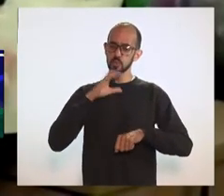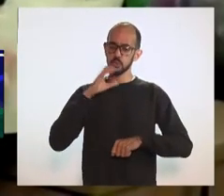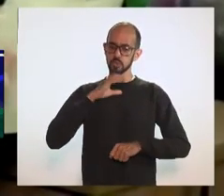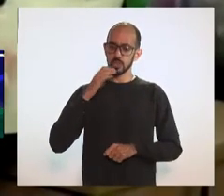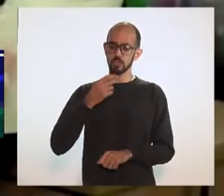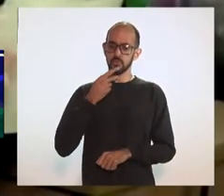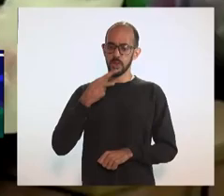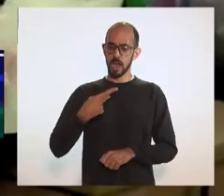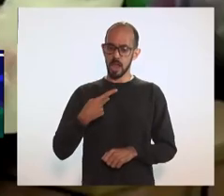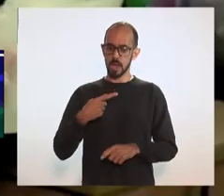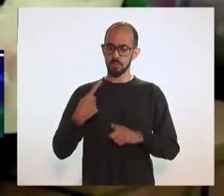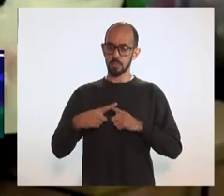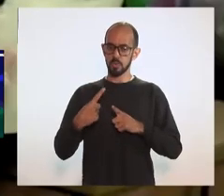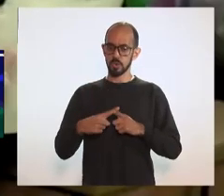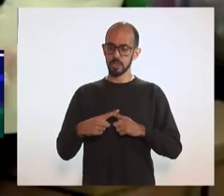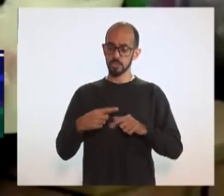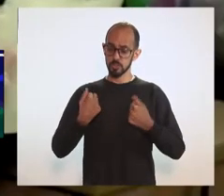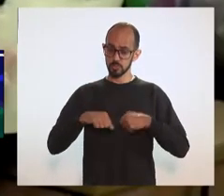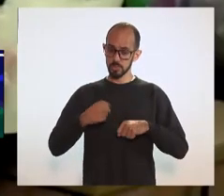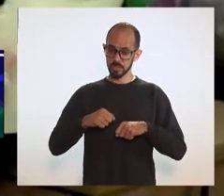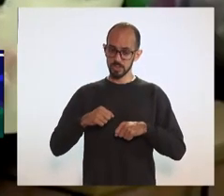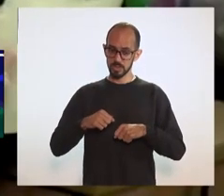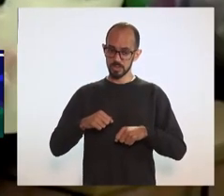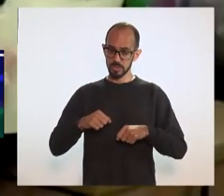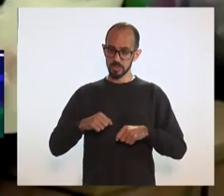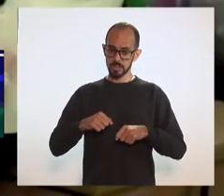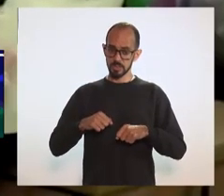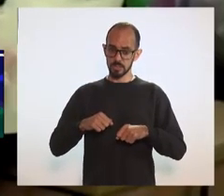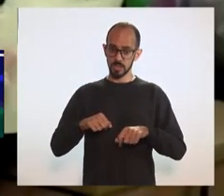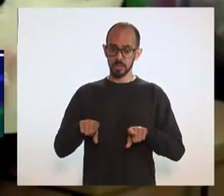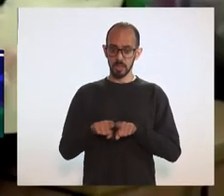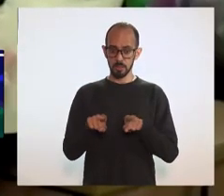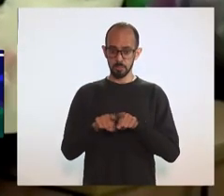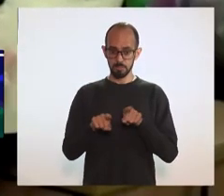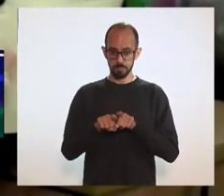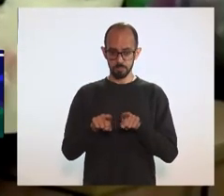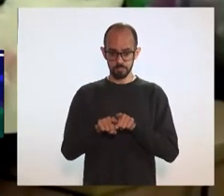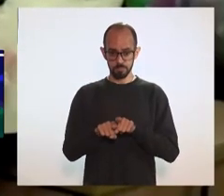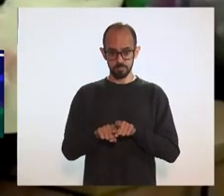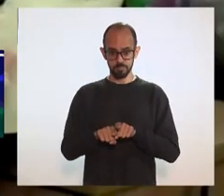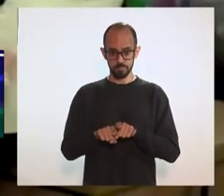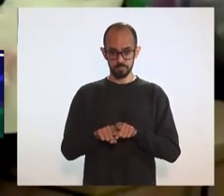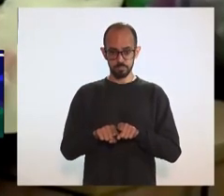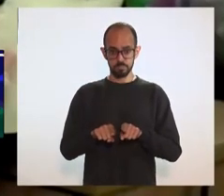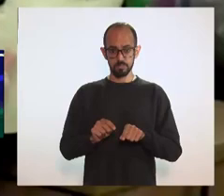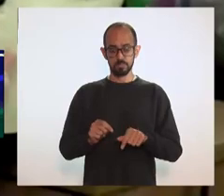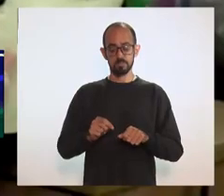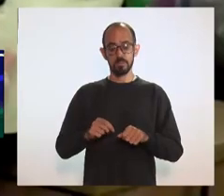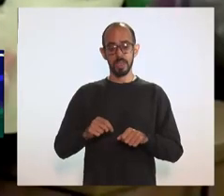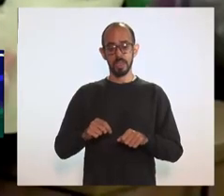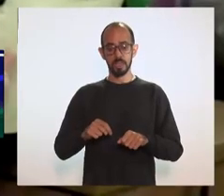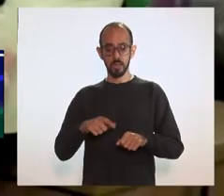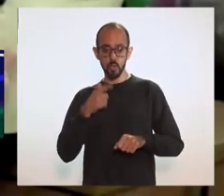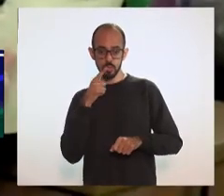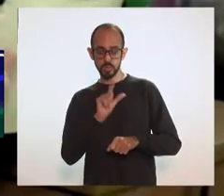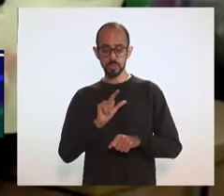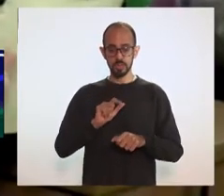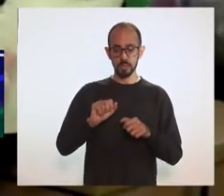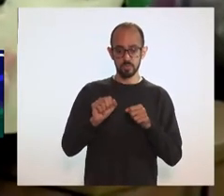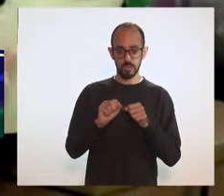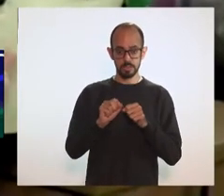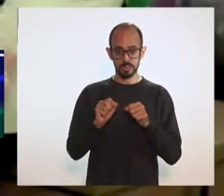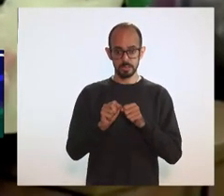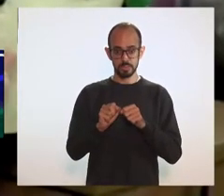nós precisamos tomar providências mais assertivas e mais rigorosas com relação a isso, porque não é